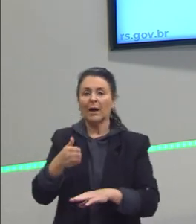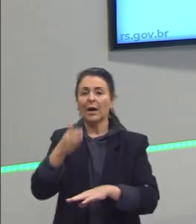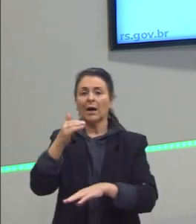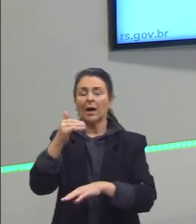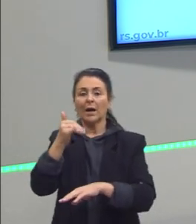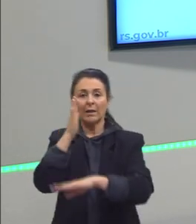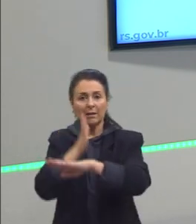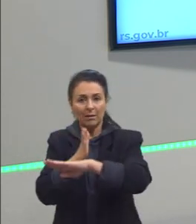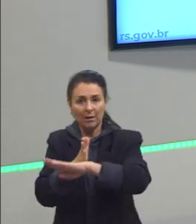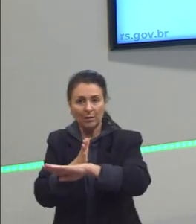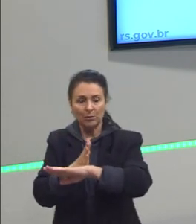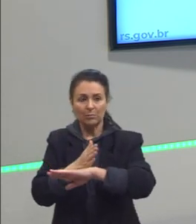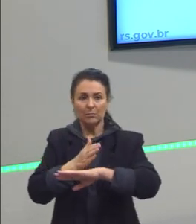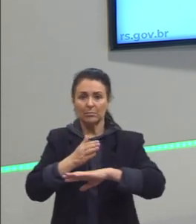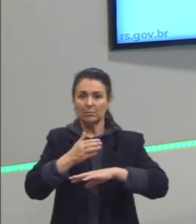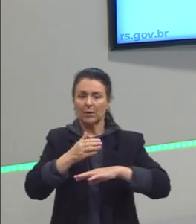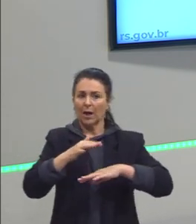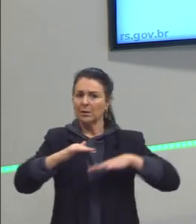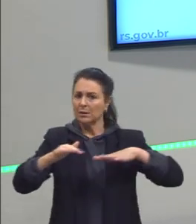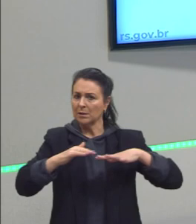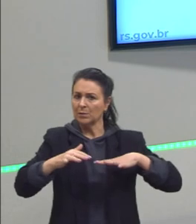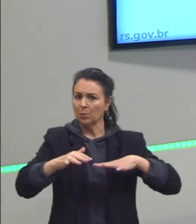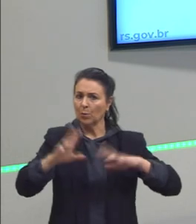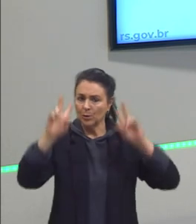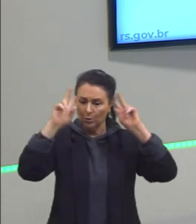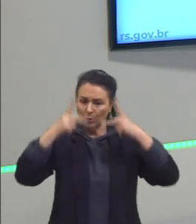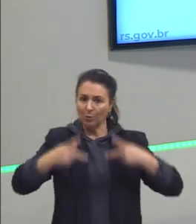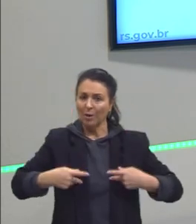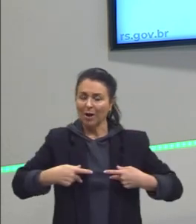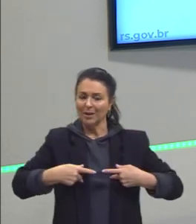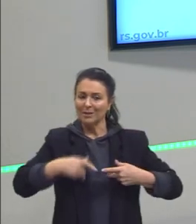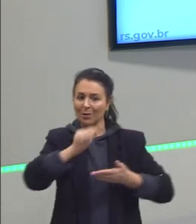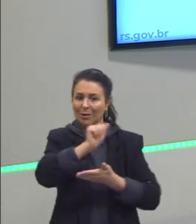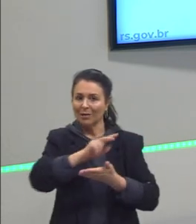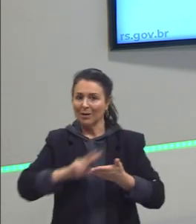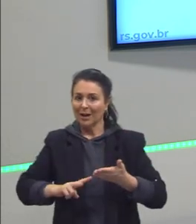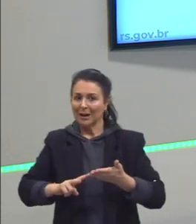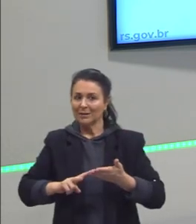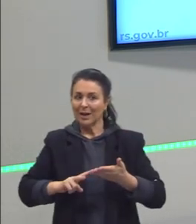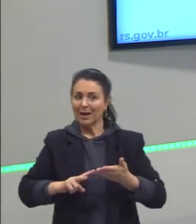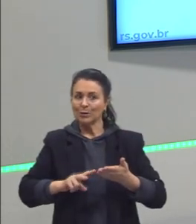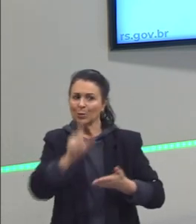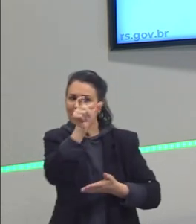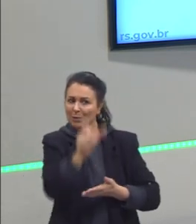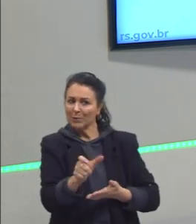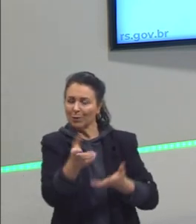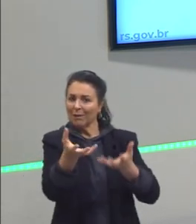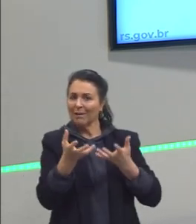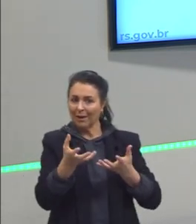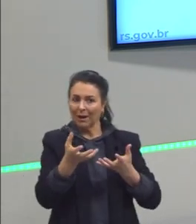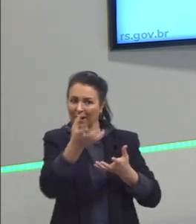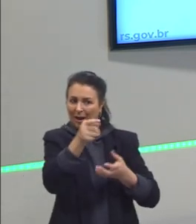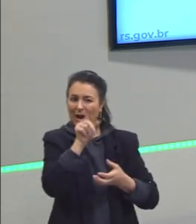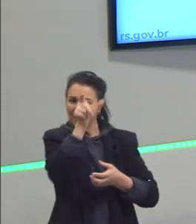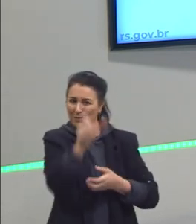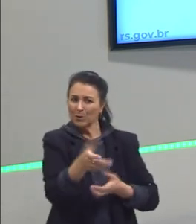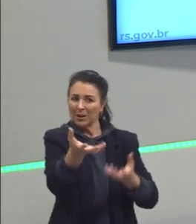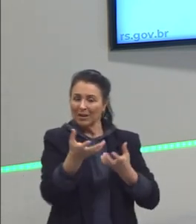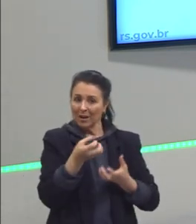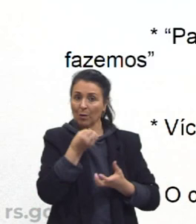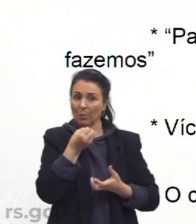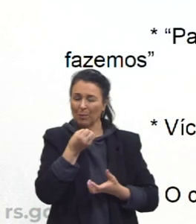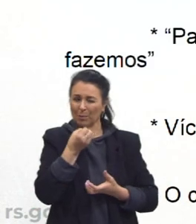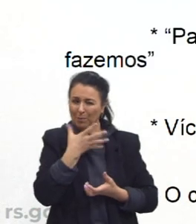as ações humanas são julgadas nas intenções das pessoas então se a pessoa tem uma intenção boa é